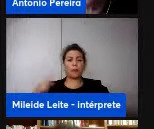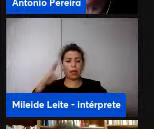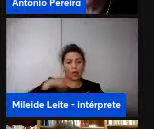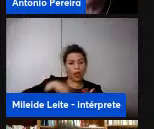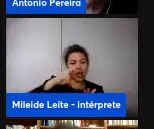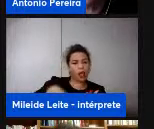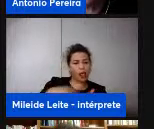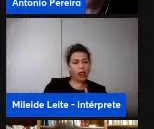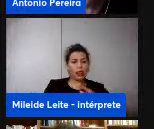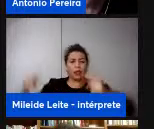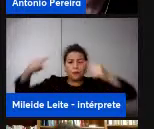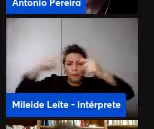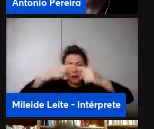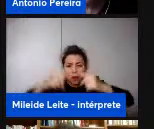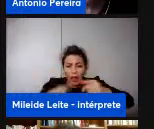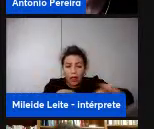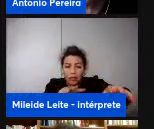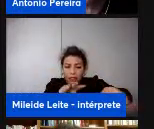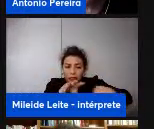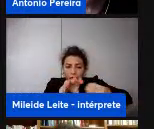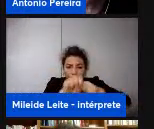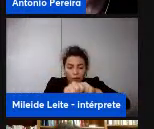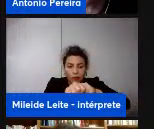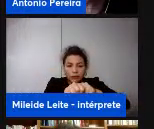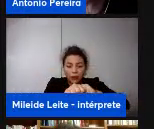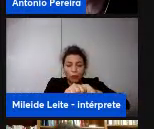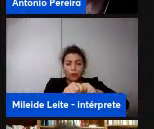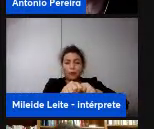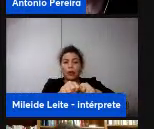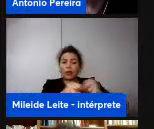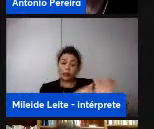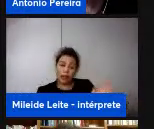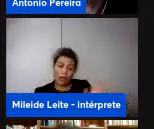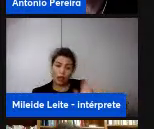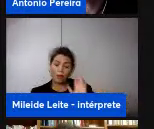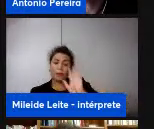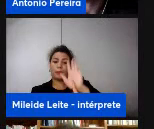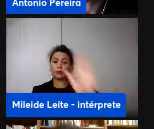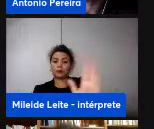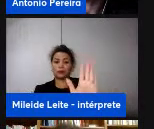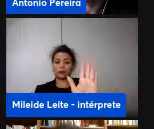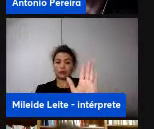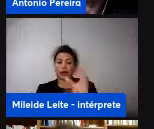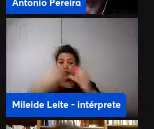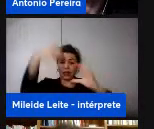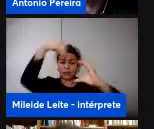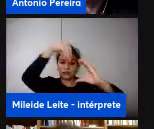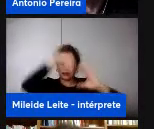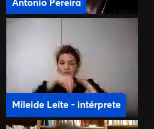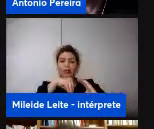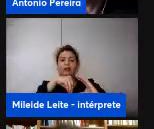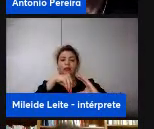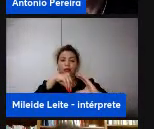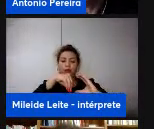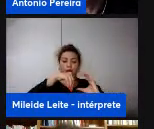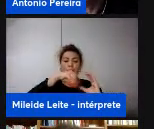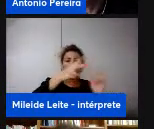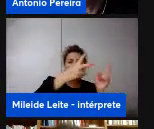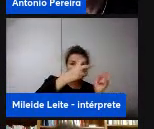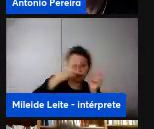formação dessa distribuição, dessa representação interna do